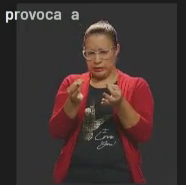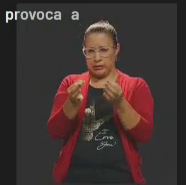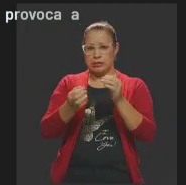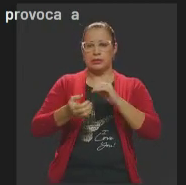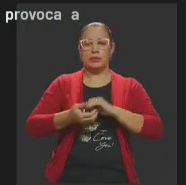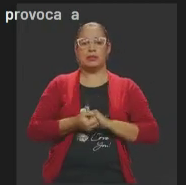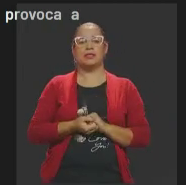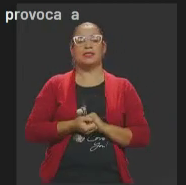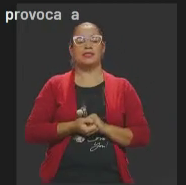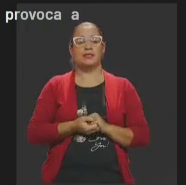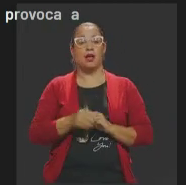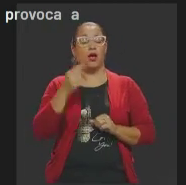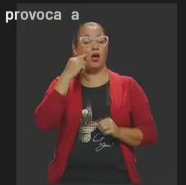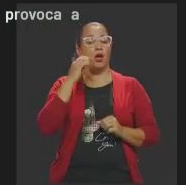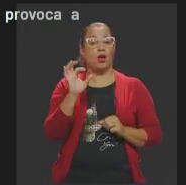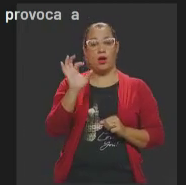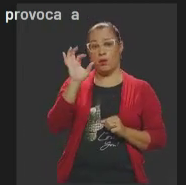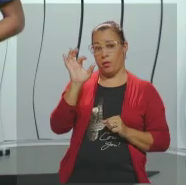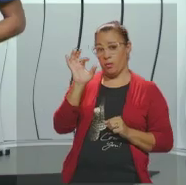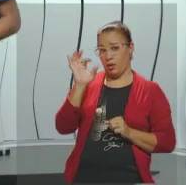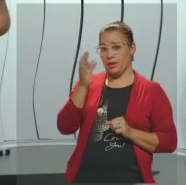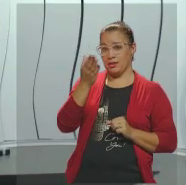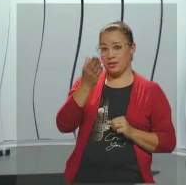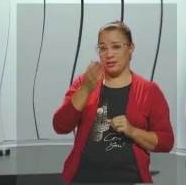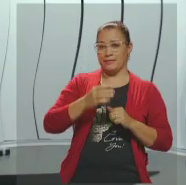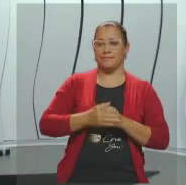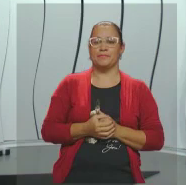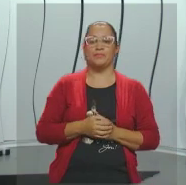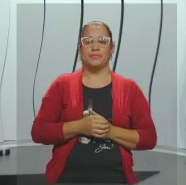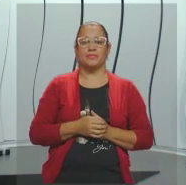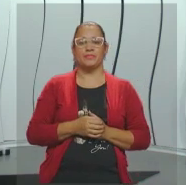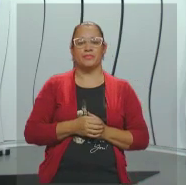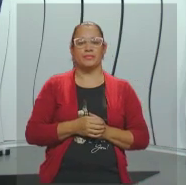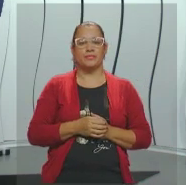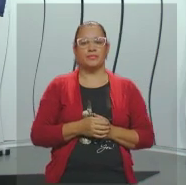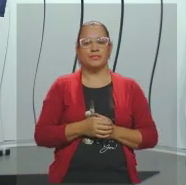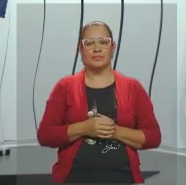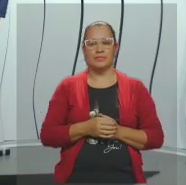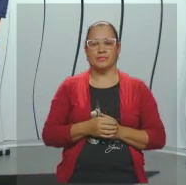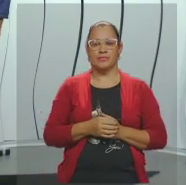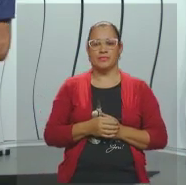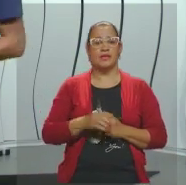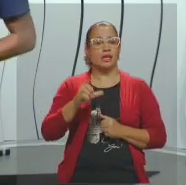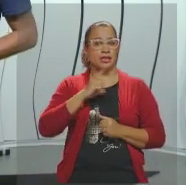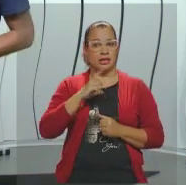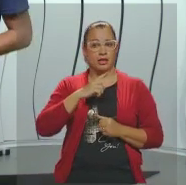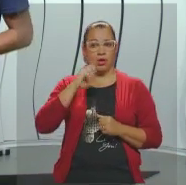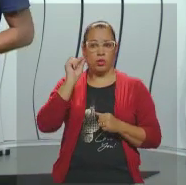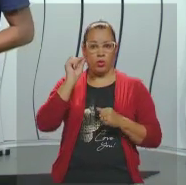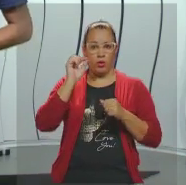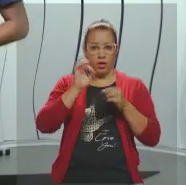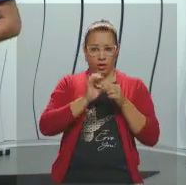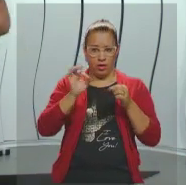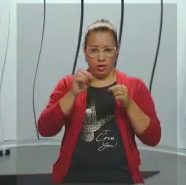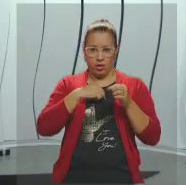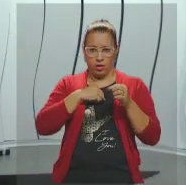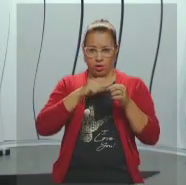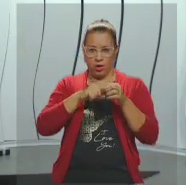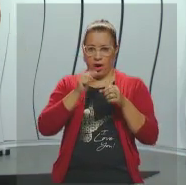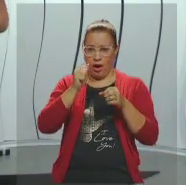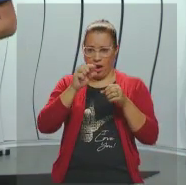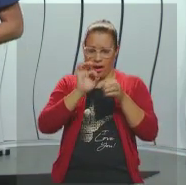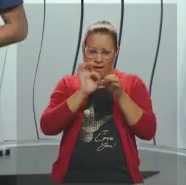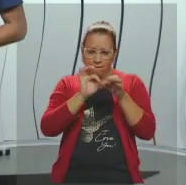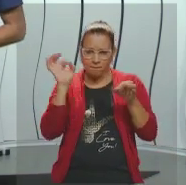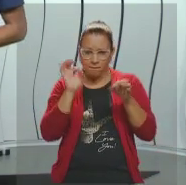rapidamente aqui uma bolinha. Bom, essa bolinha, ela tem aqui Eu tirei o pino dela, então está vazando ar.